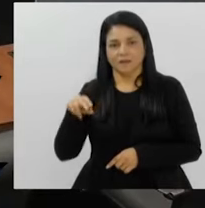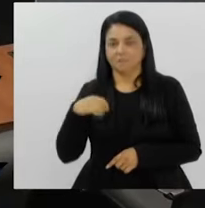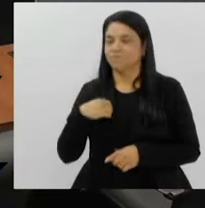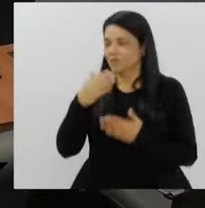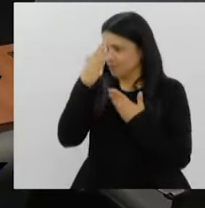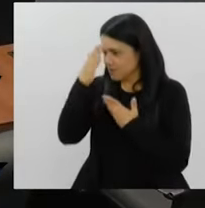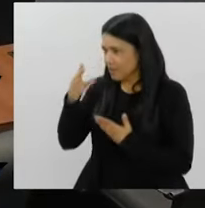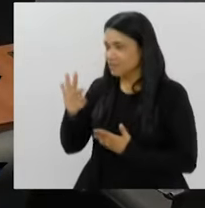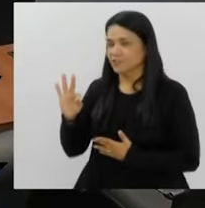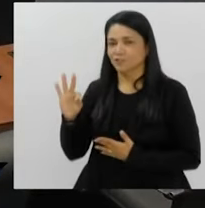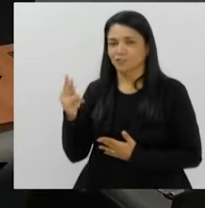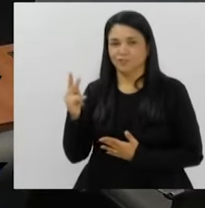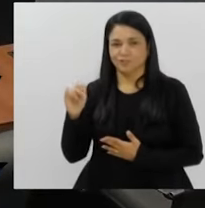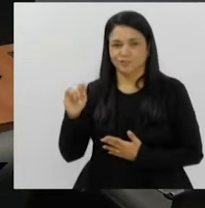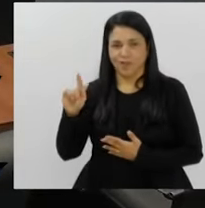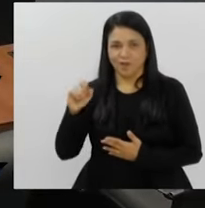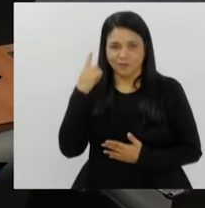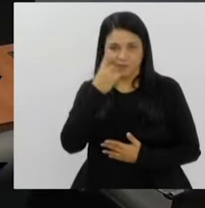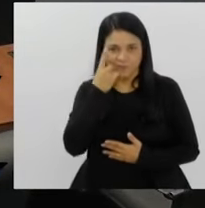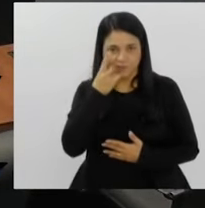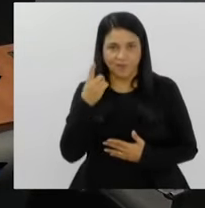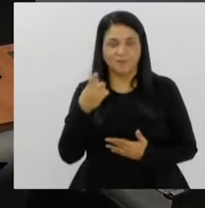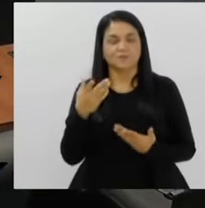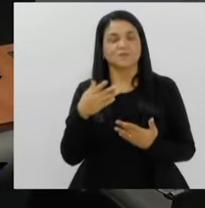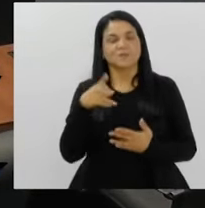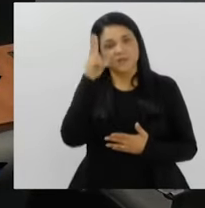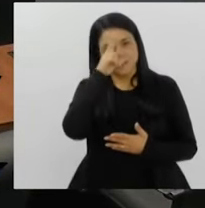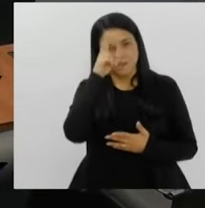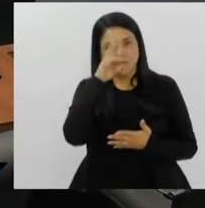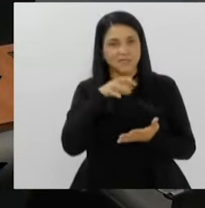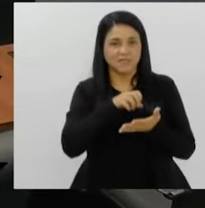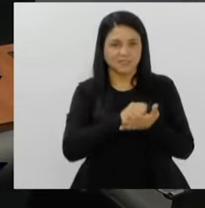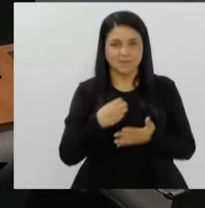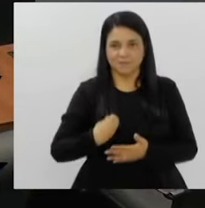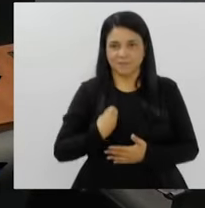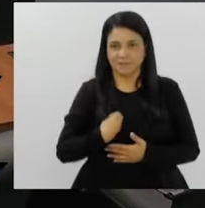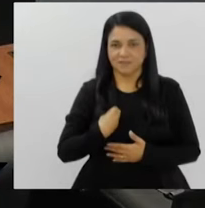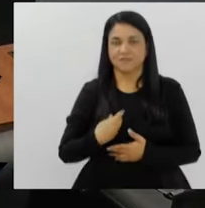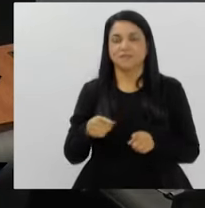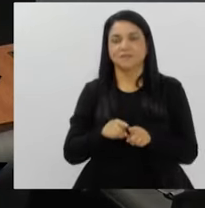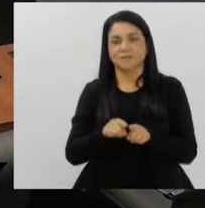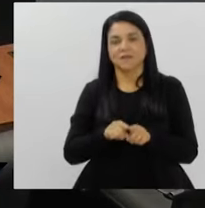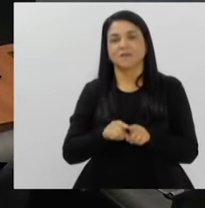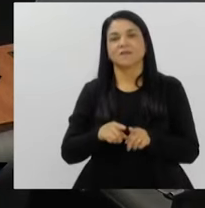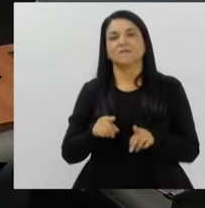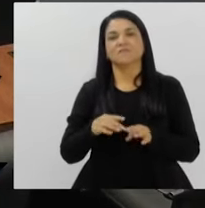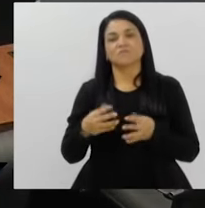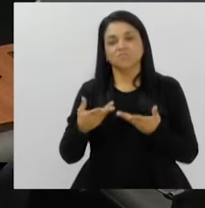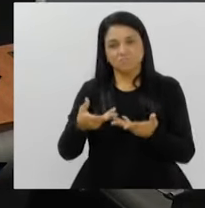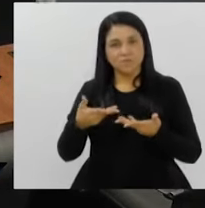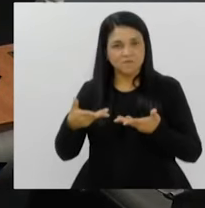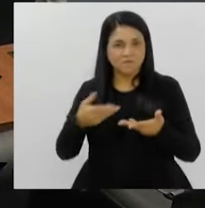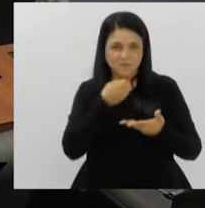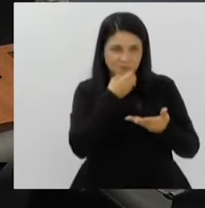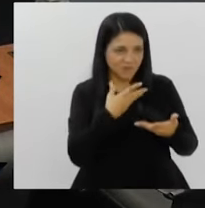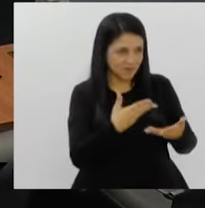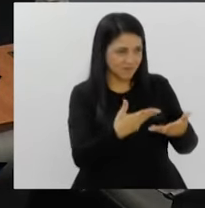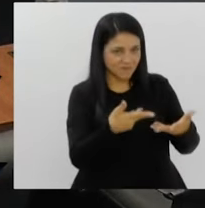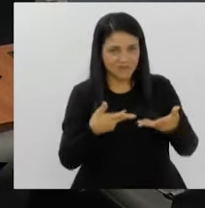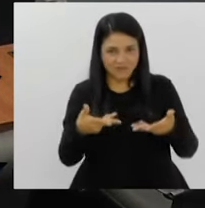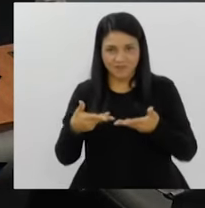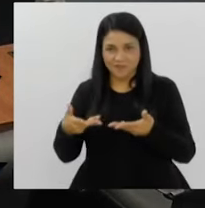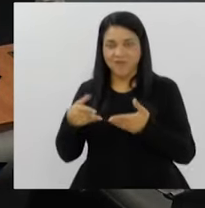pela lembrança aí, companheiro Léo, nosso prefeito de Itaú, Rogério Matoso, Madeleine, sejam todos bem-vindos a